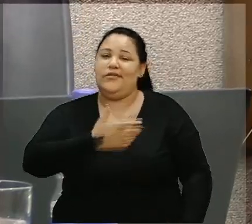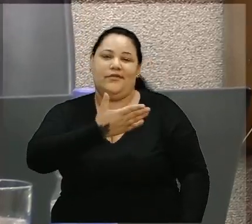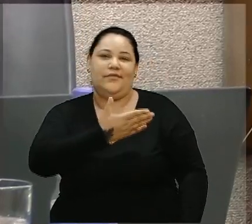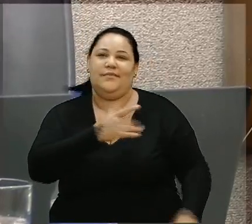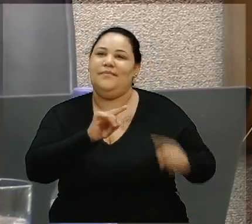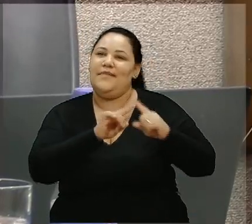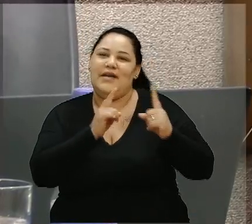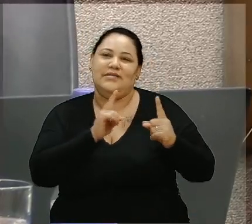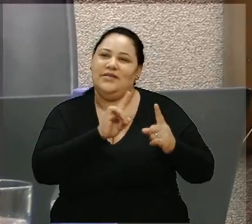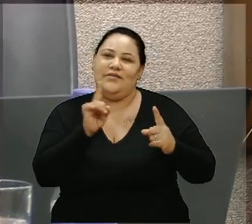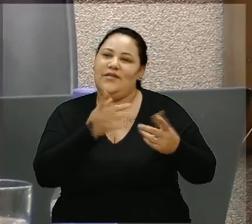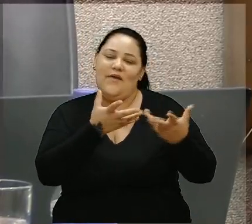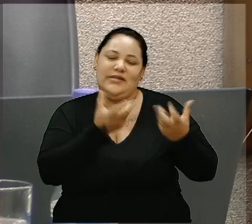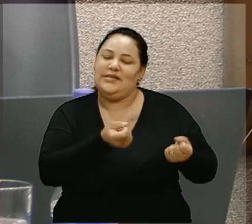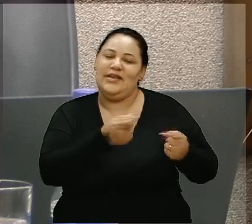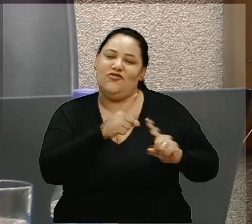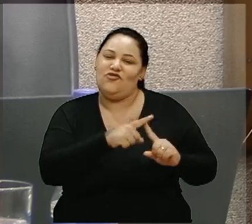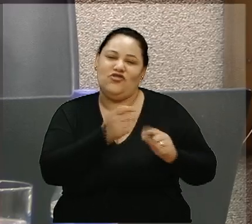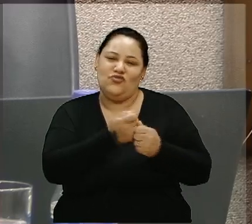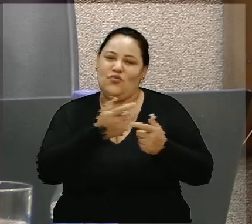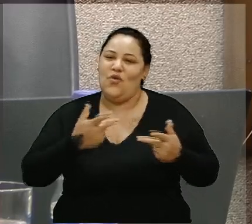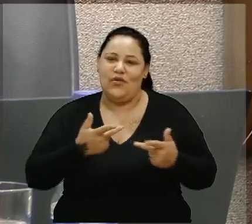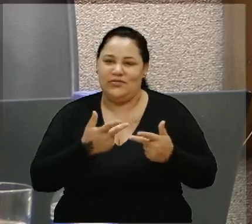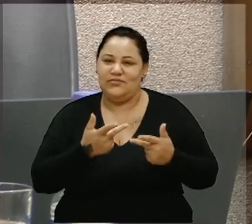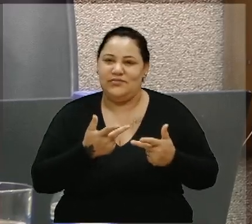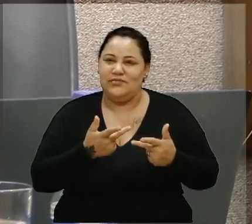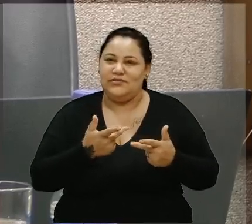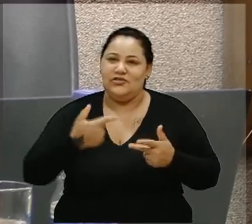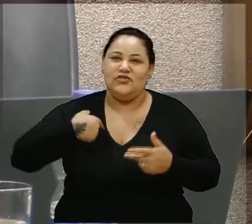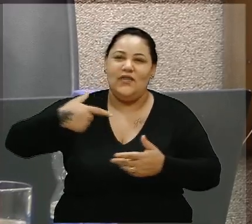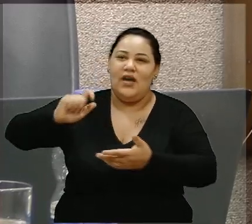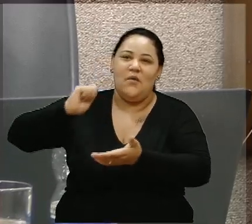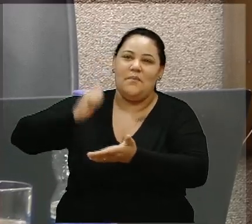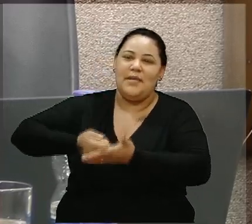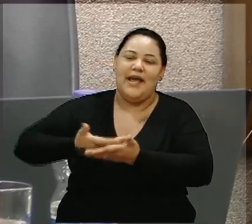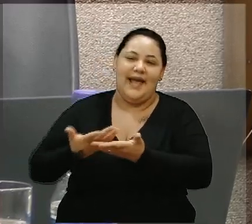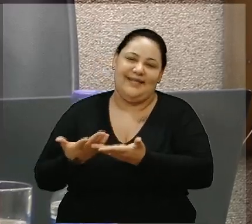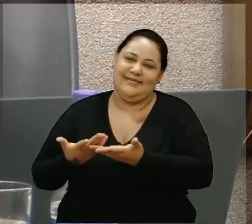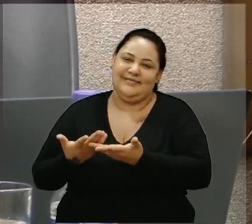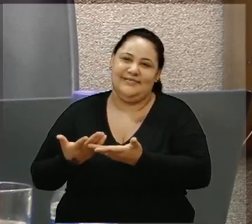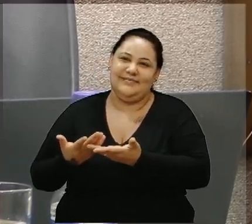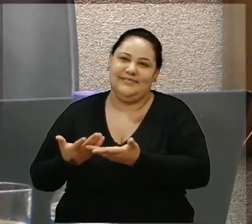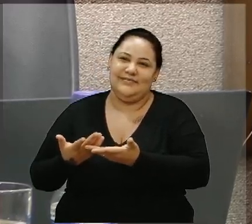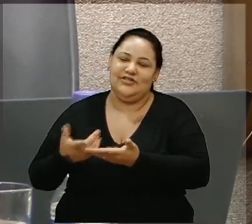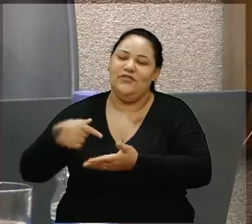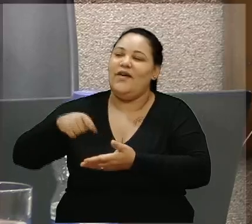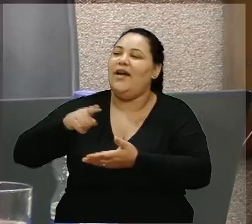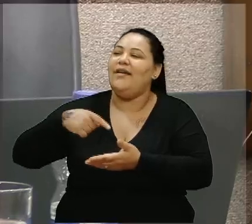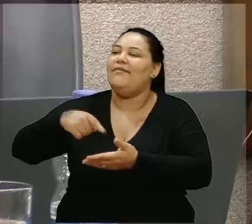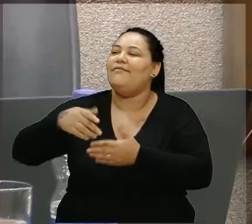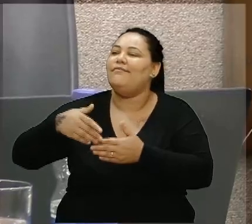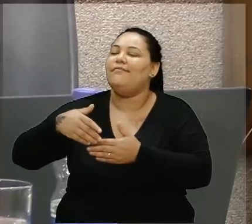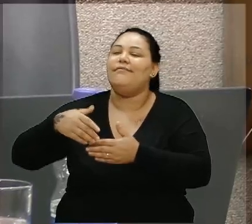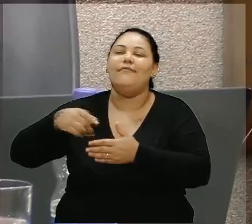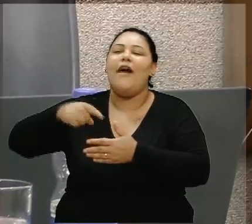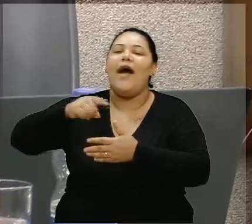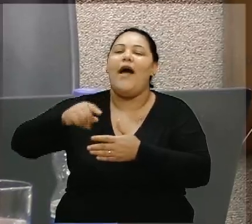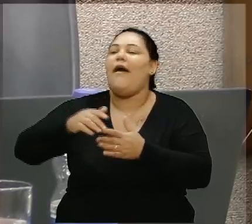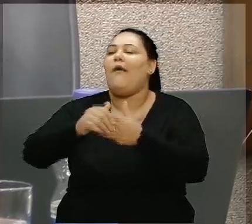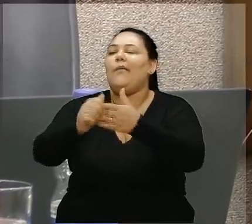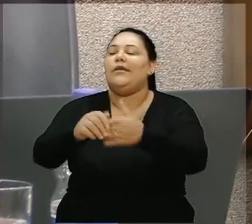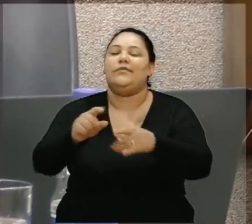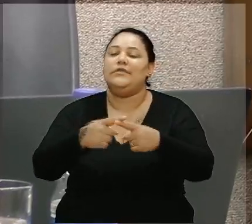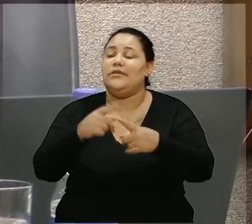me conformo mais com isso, né? A gente vai na obrigada, vereador Edson, vai na obrigada, porque senão, meu Deus do céu.